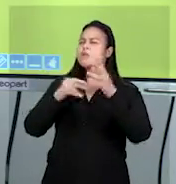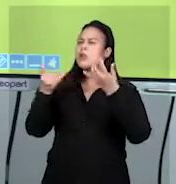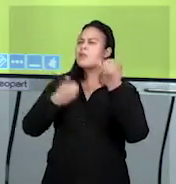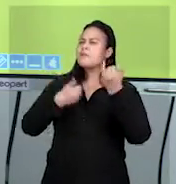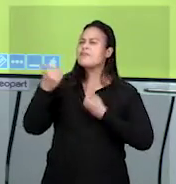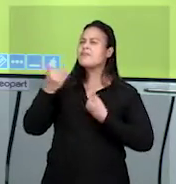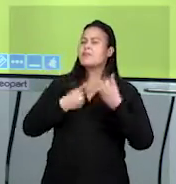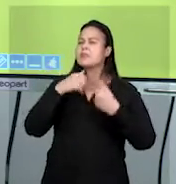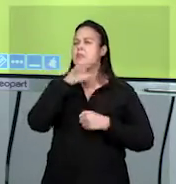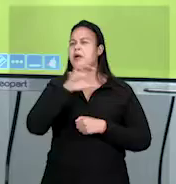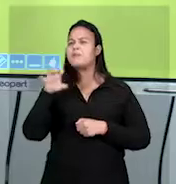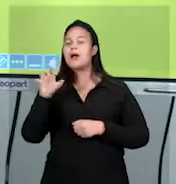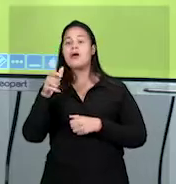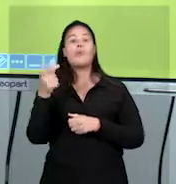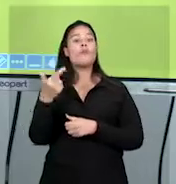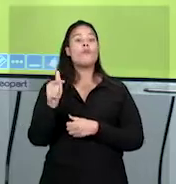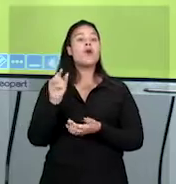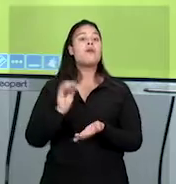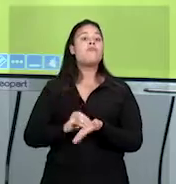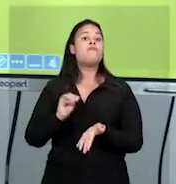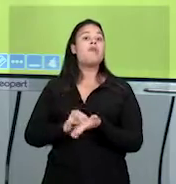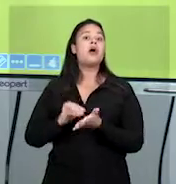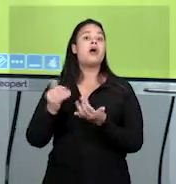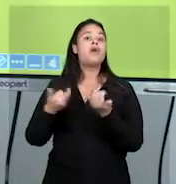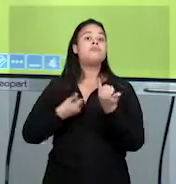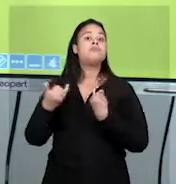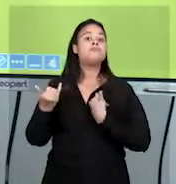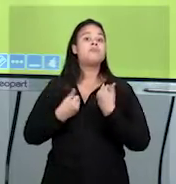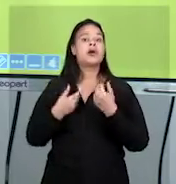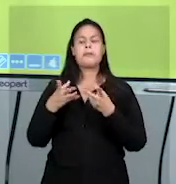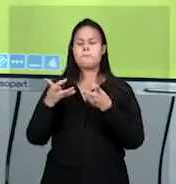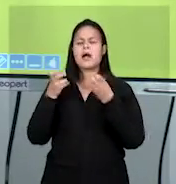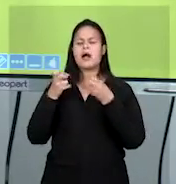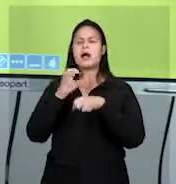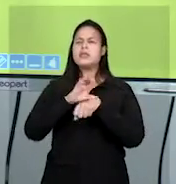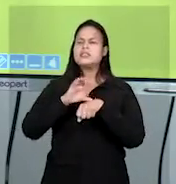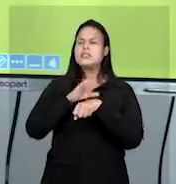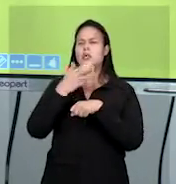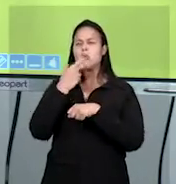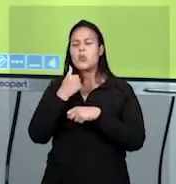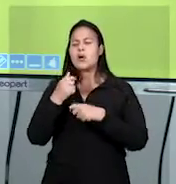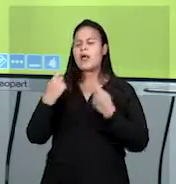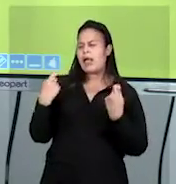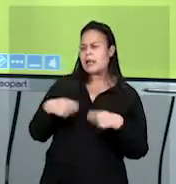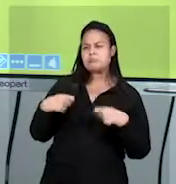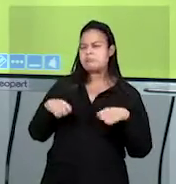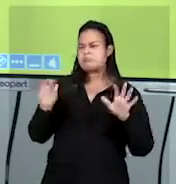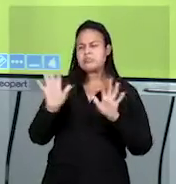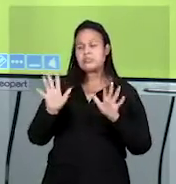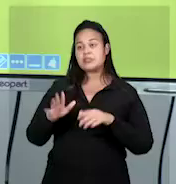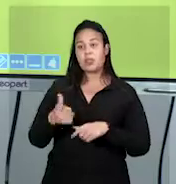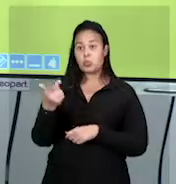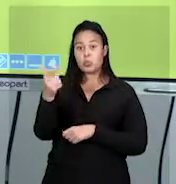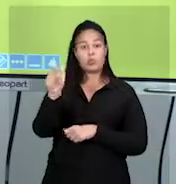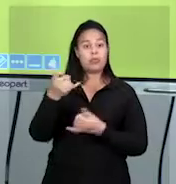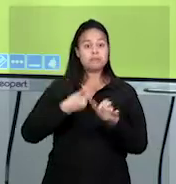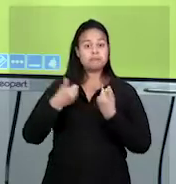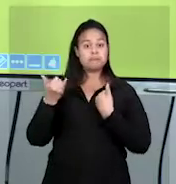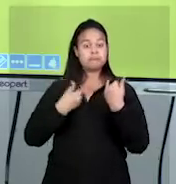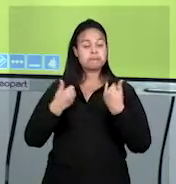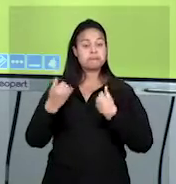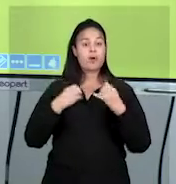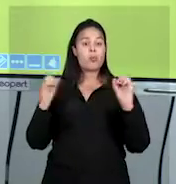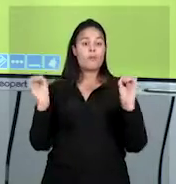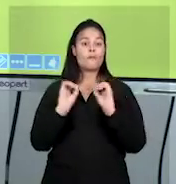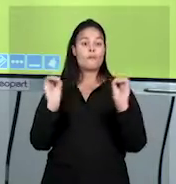território eu não tenho essa informação. Então, normalmente a gente bate o olho no cinza no mapa, a gente já pensa, eu não preciso analisar isso aqui. Aqui não tem essa informação. Isso já é